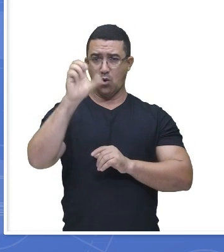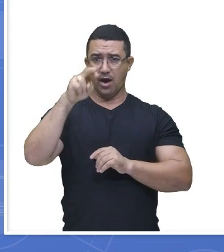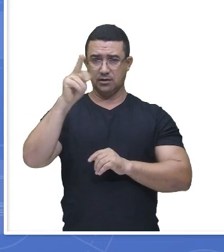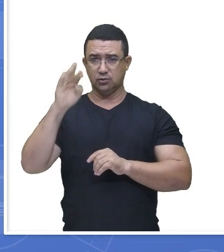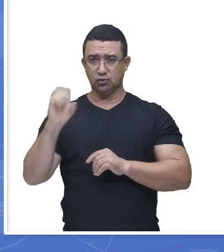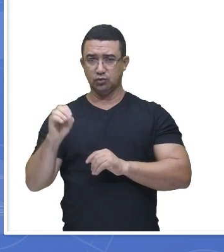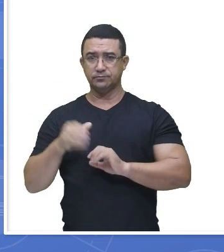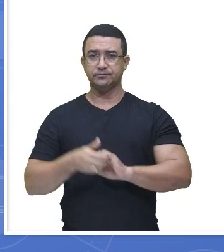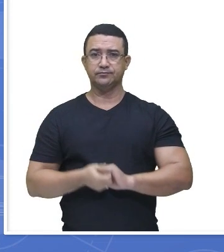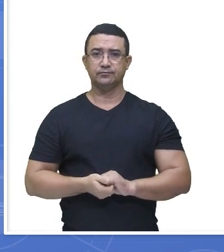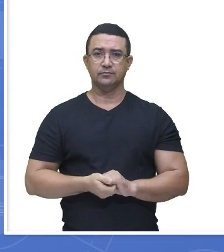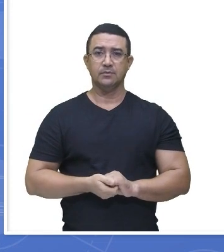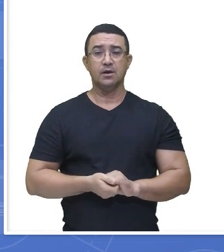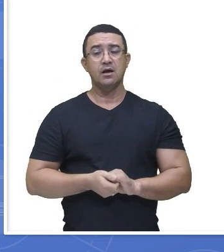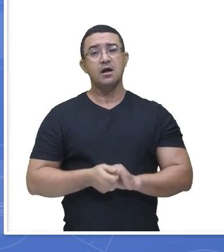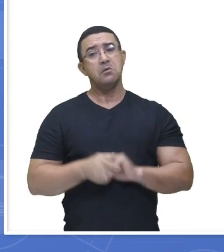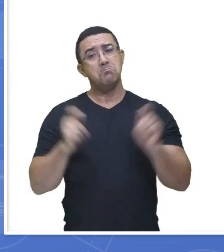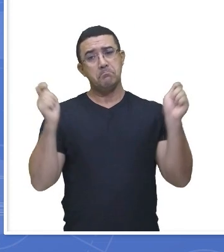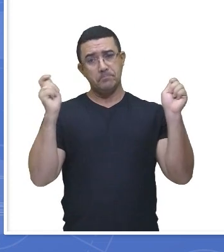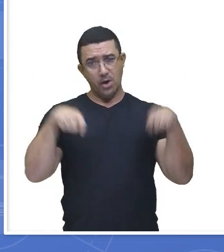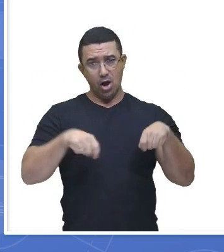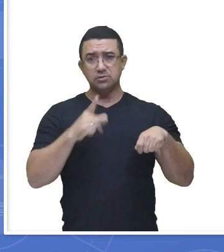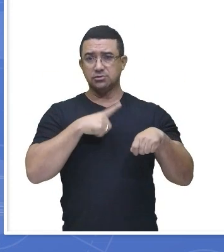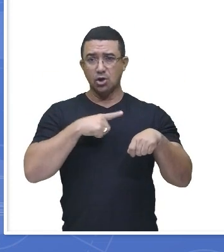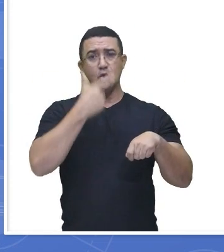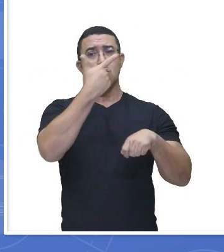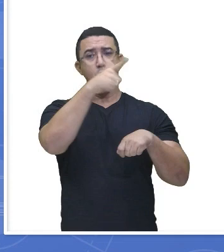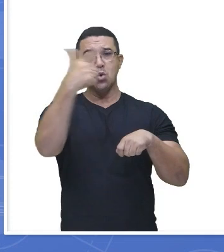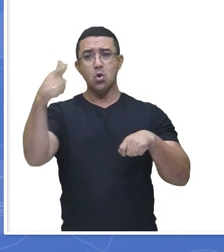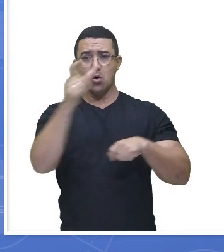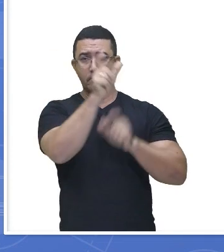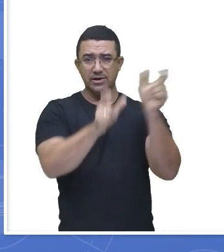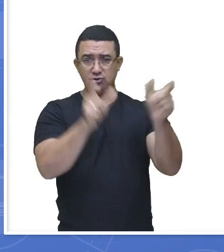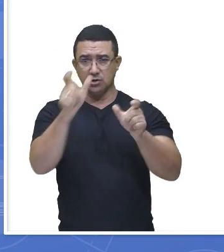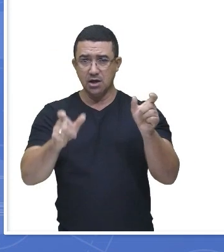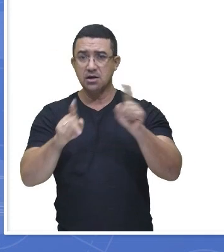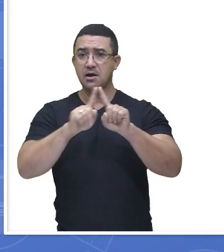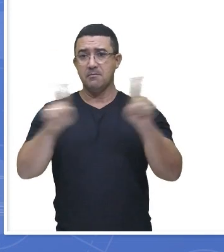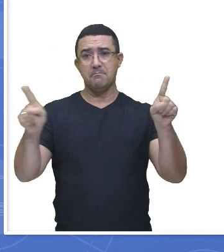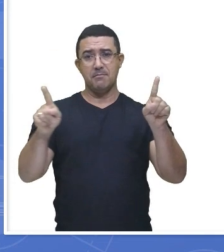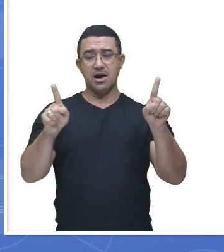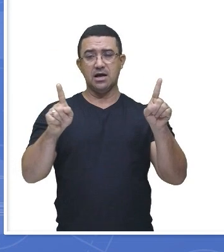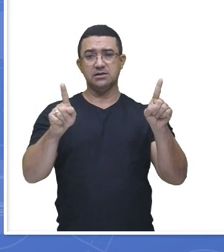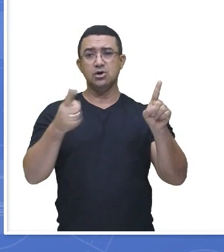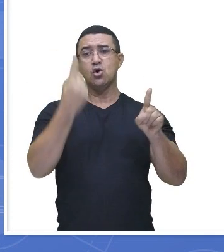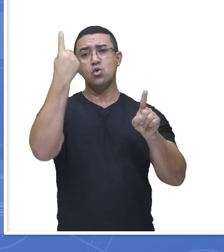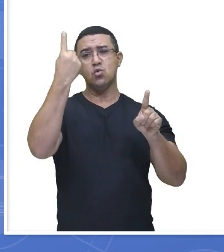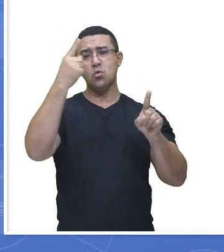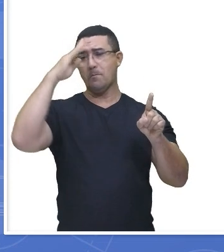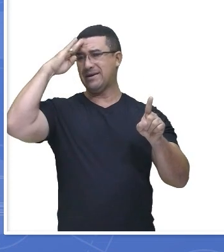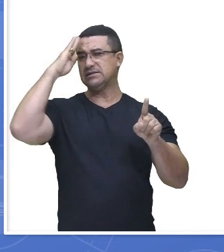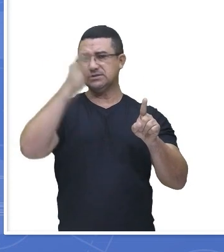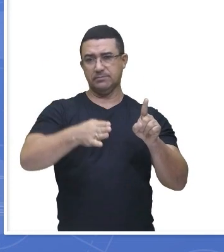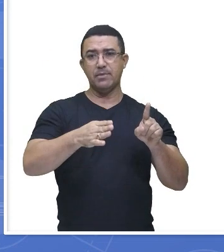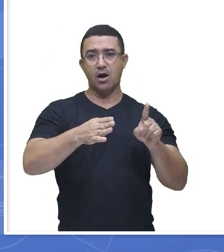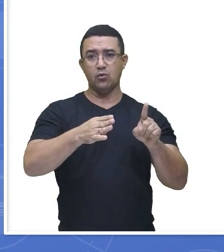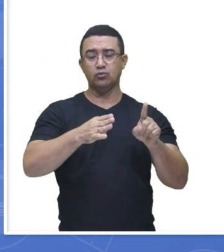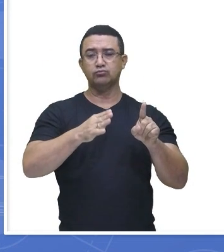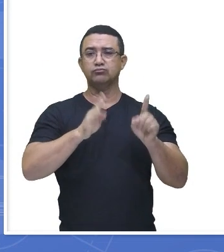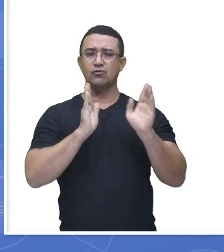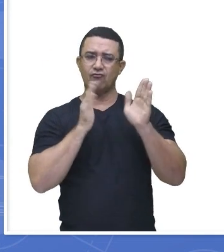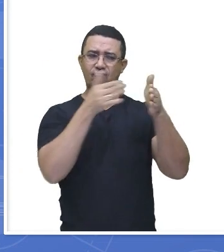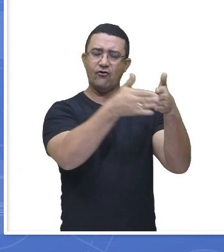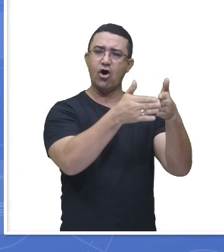puede haber outros personagens, a história hablará de uno em particular, que é a quem